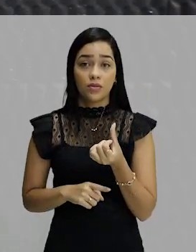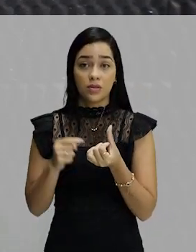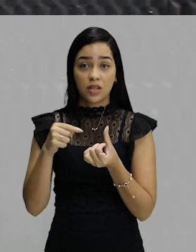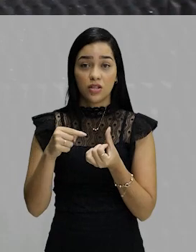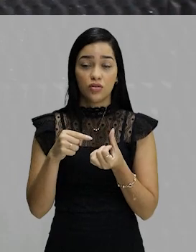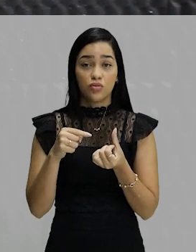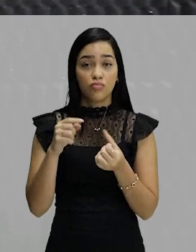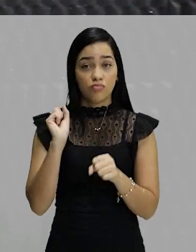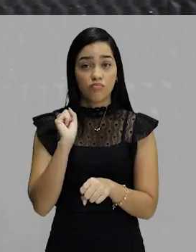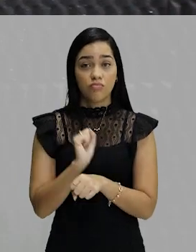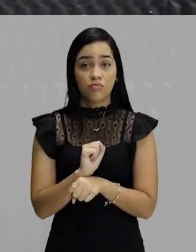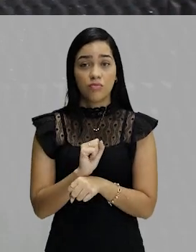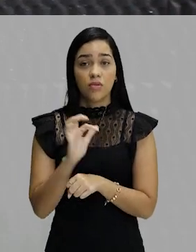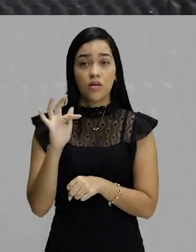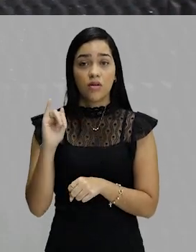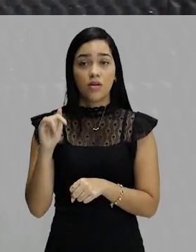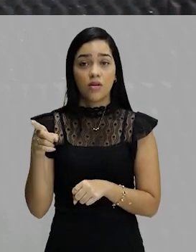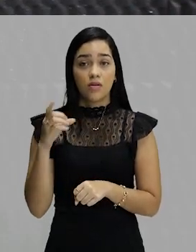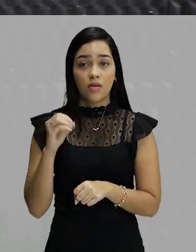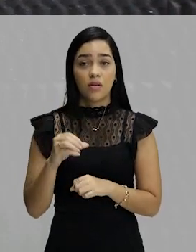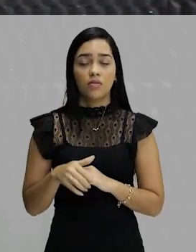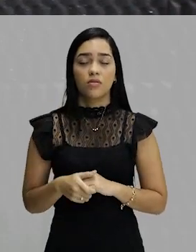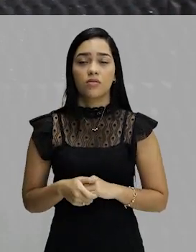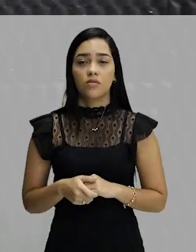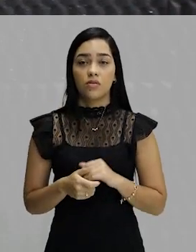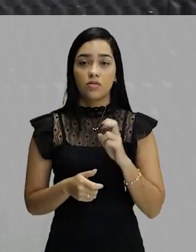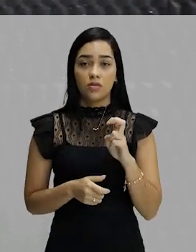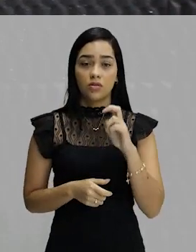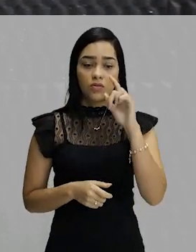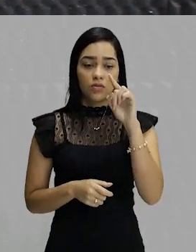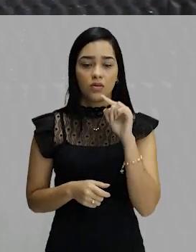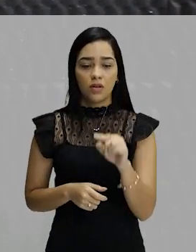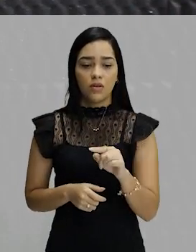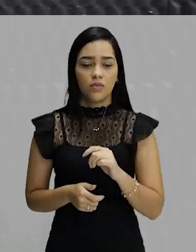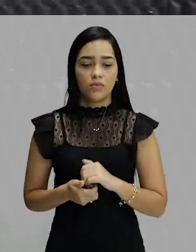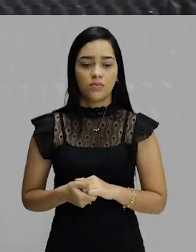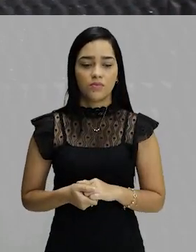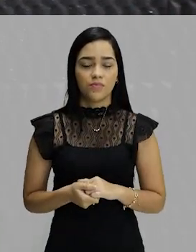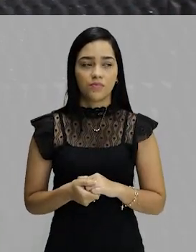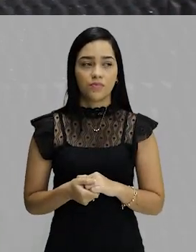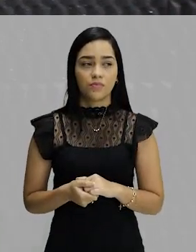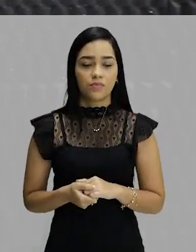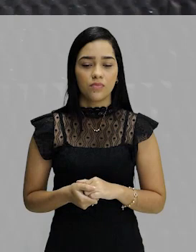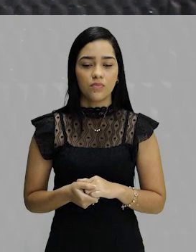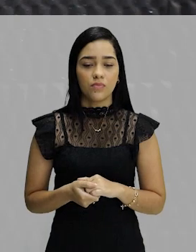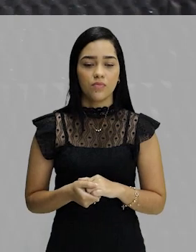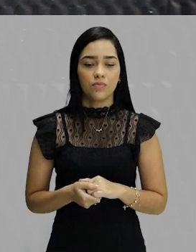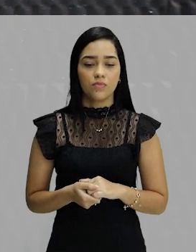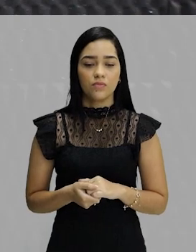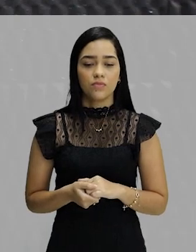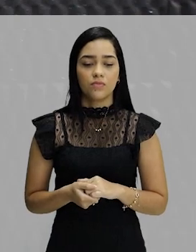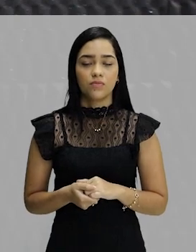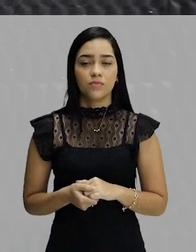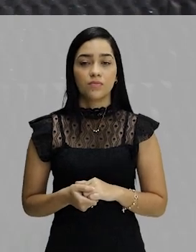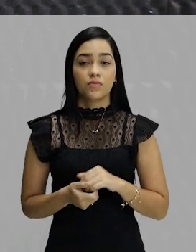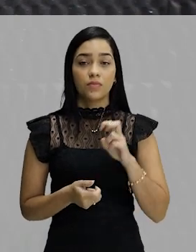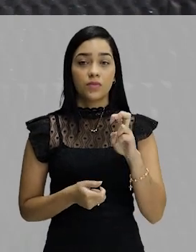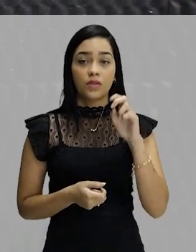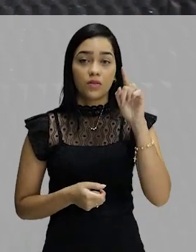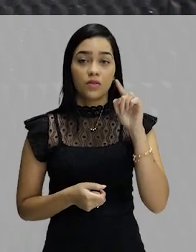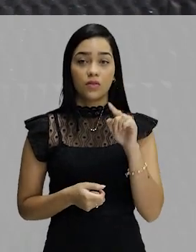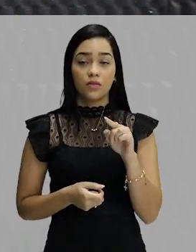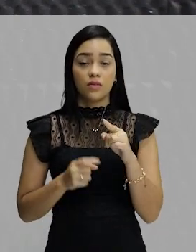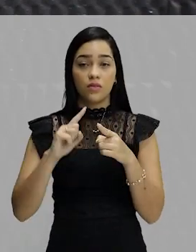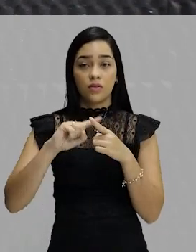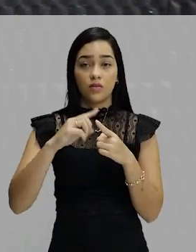fixo, certo? Então, vai ficar 5 fatorial. Ok? O 5 fatorial é 5